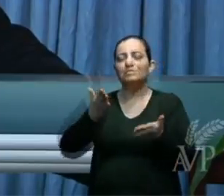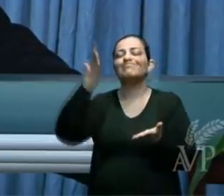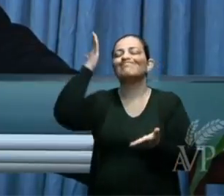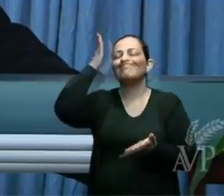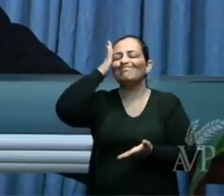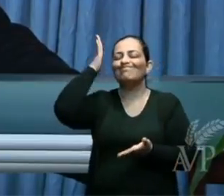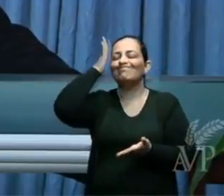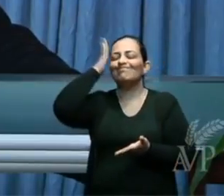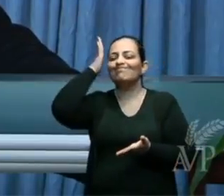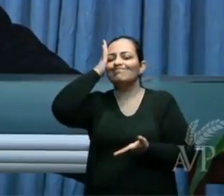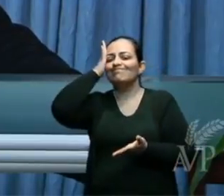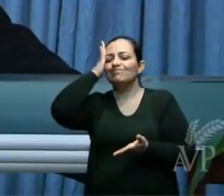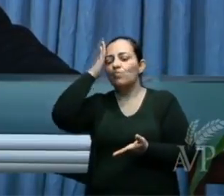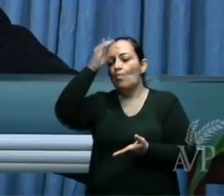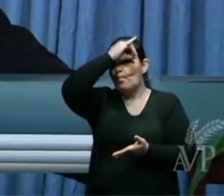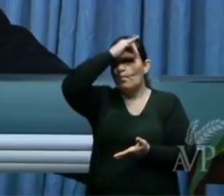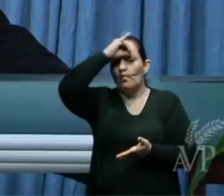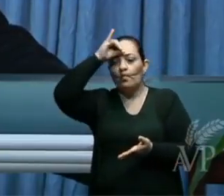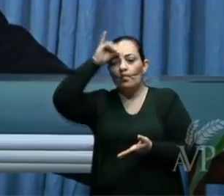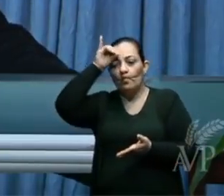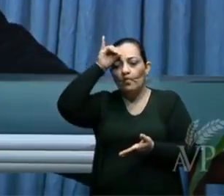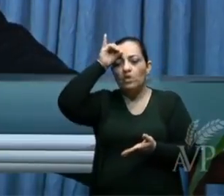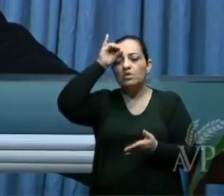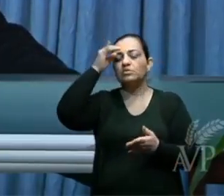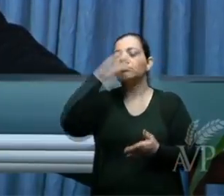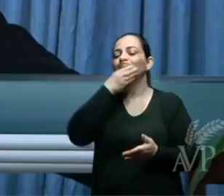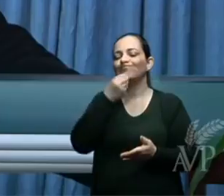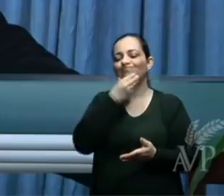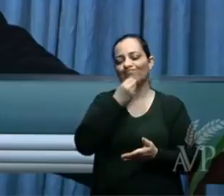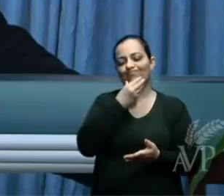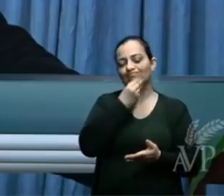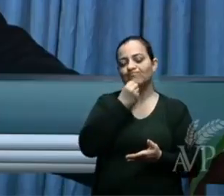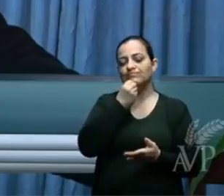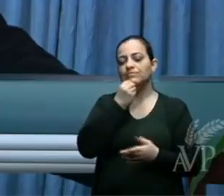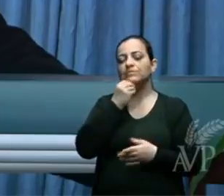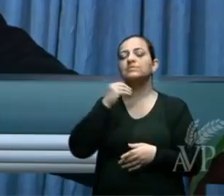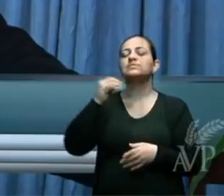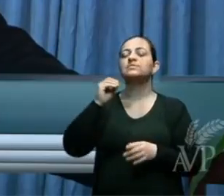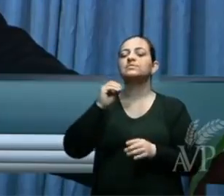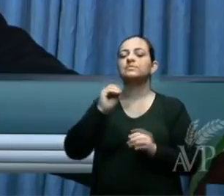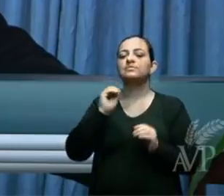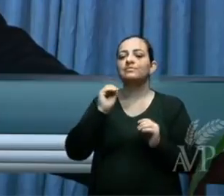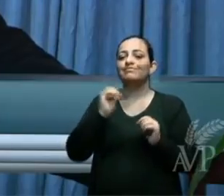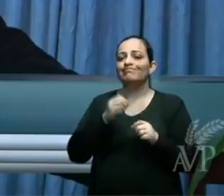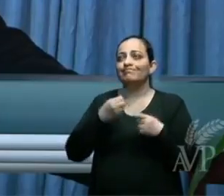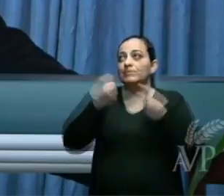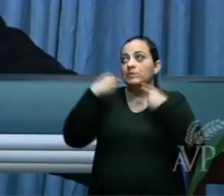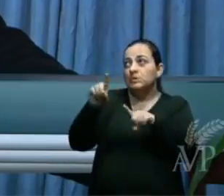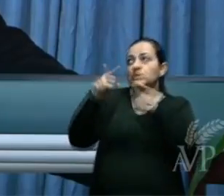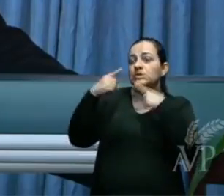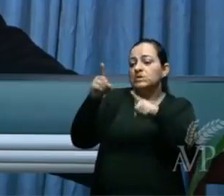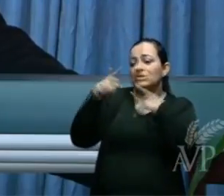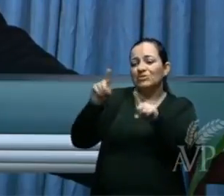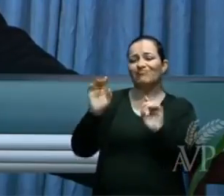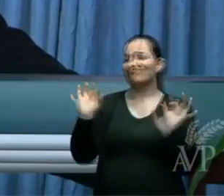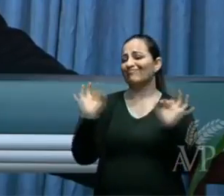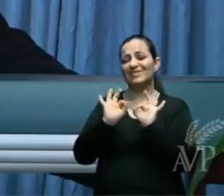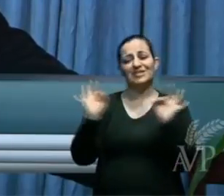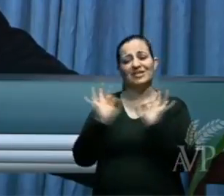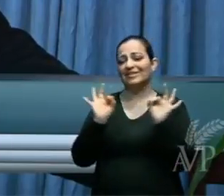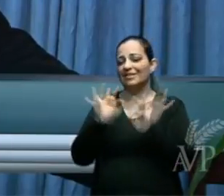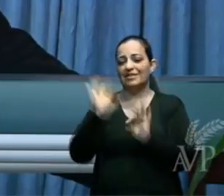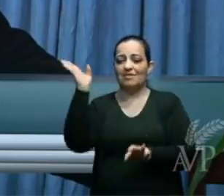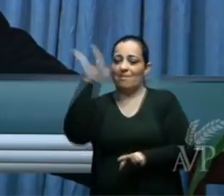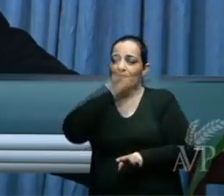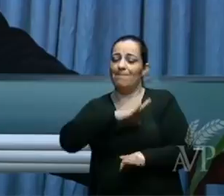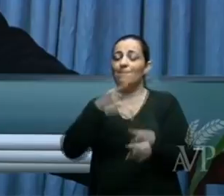que é pela ignorância que o do homem que ele se coloca contra ti não é por maldade